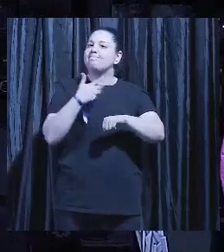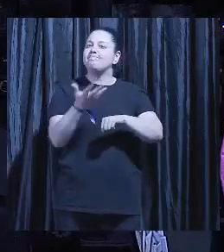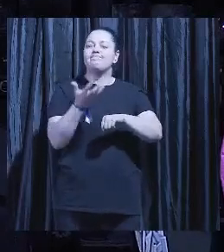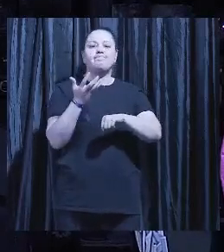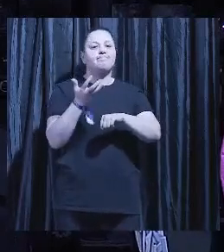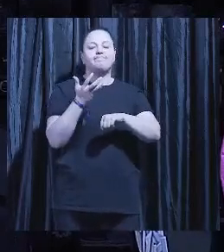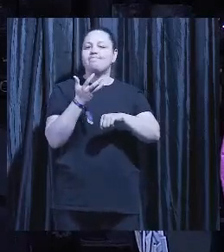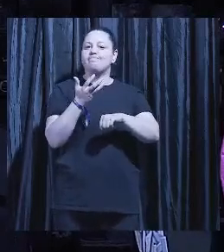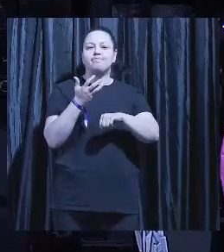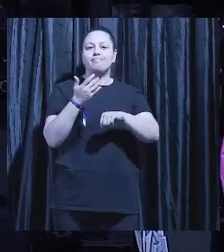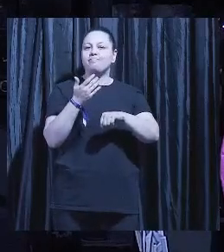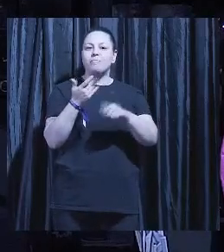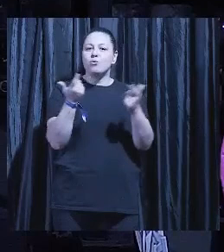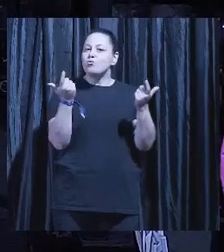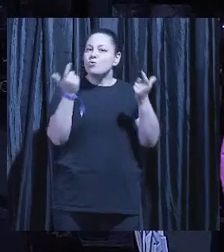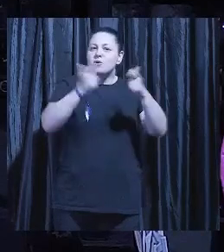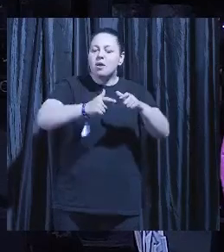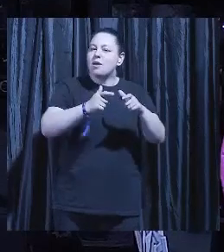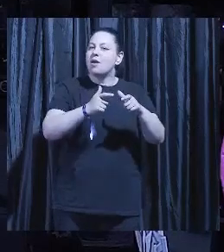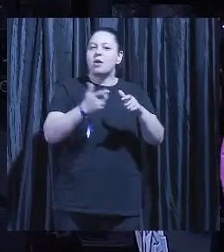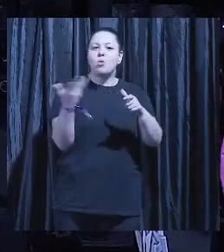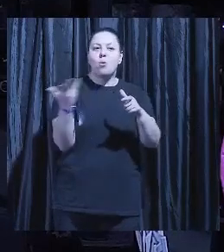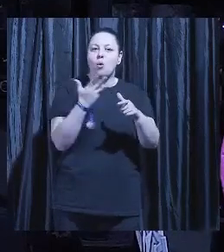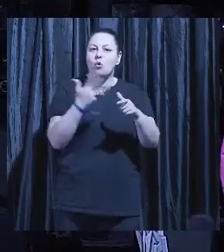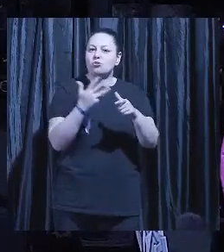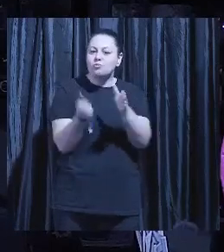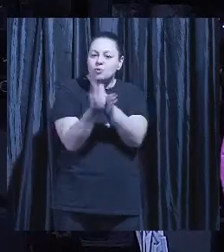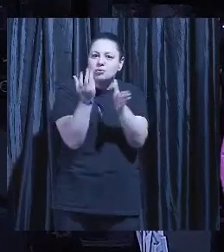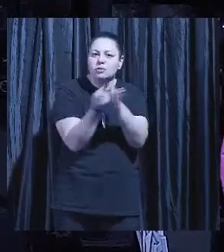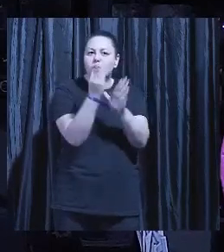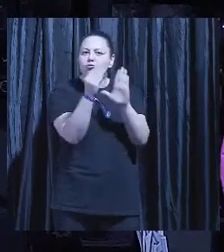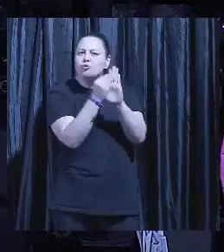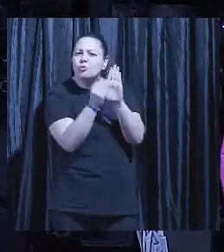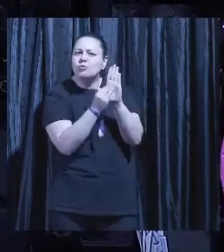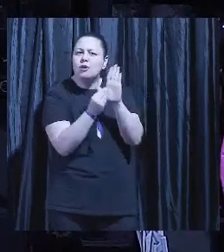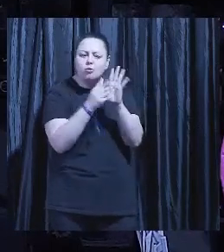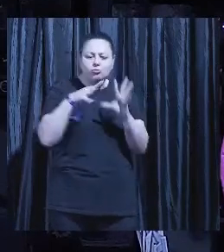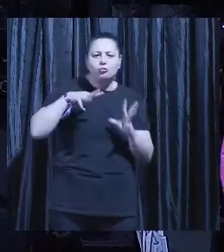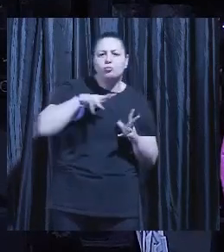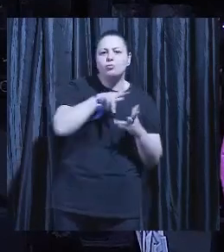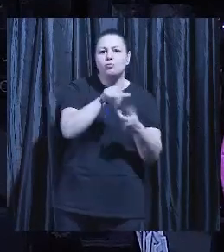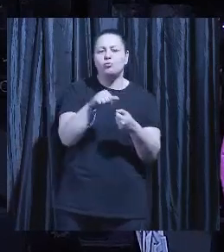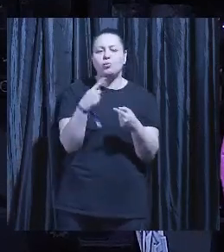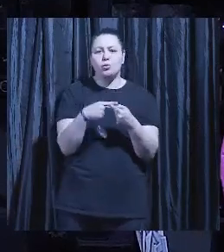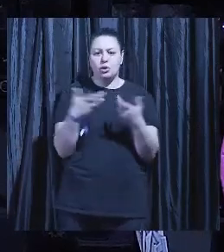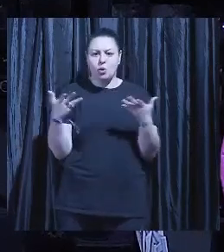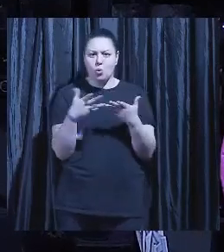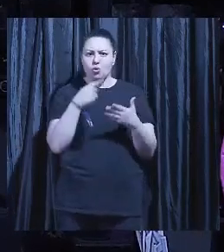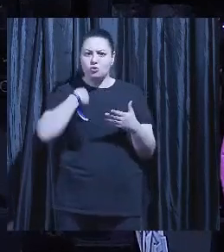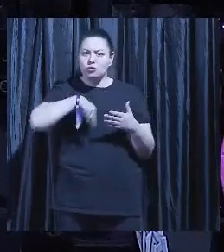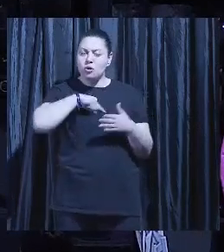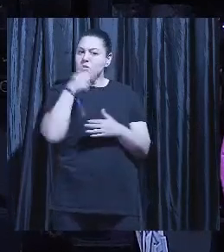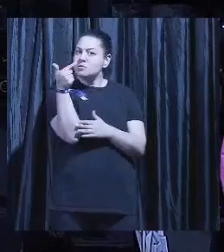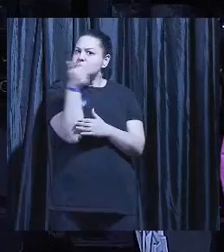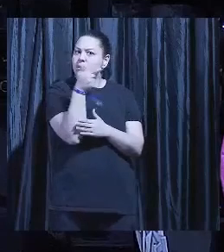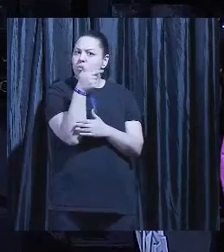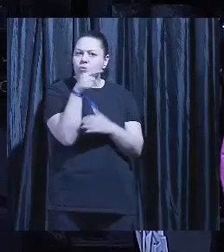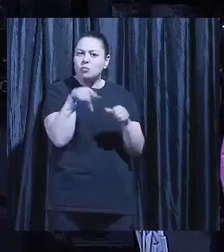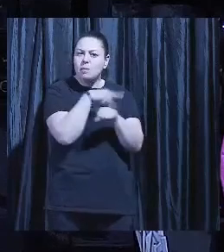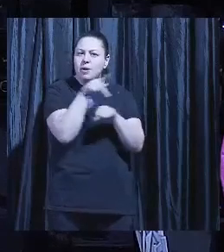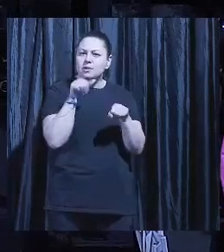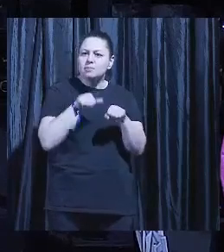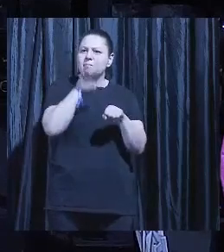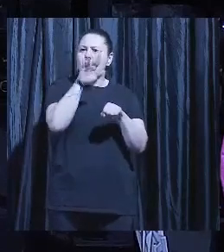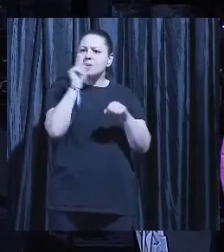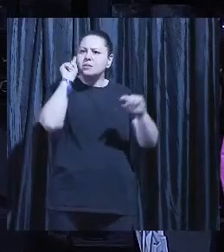dos maiores lugares de conteúdo do planeta, porque nós somos o segundo país mais criativo do mundo.